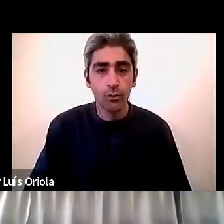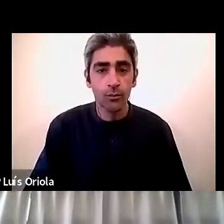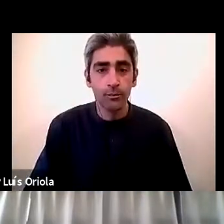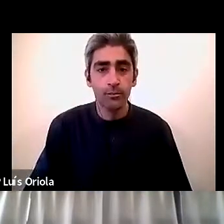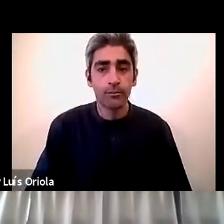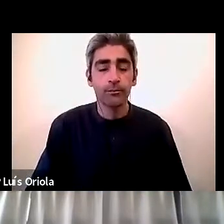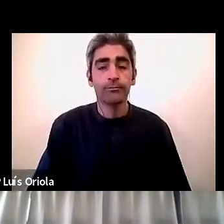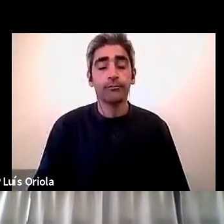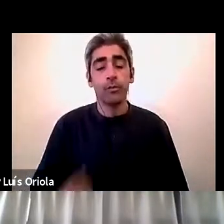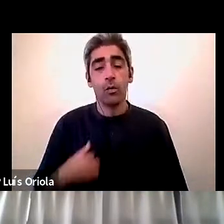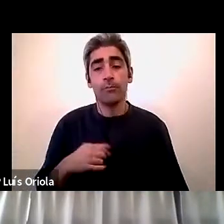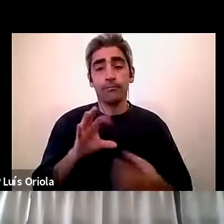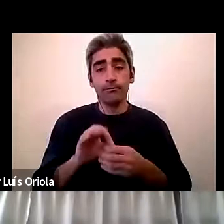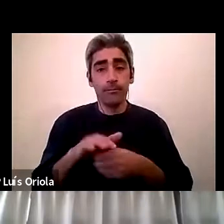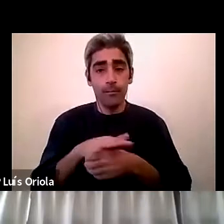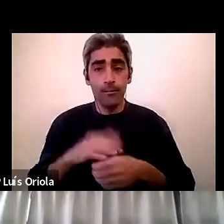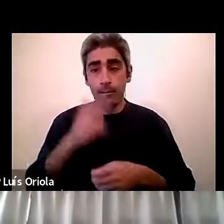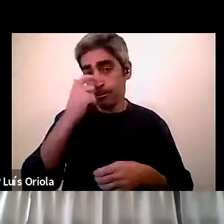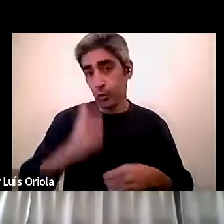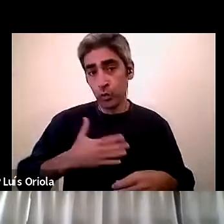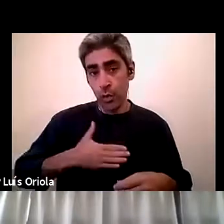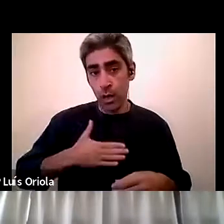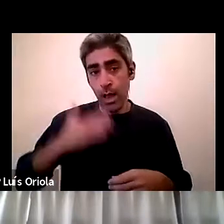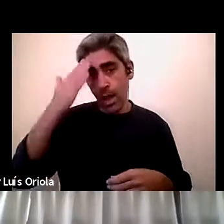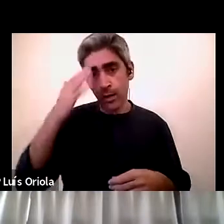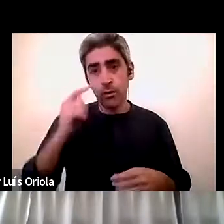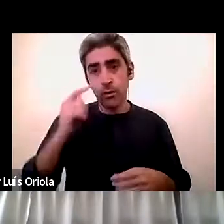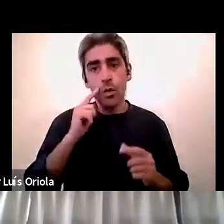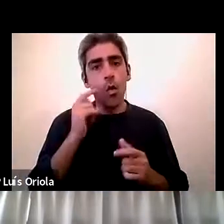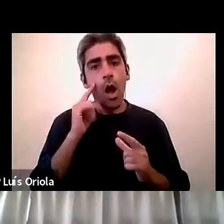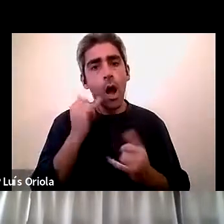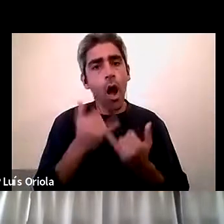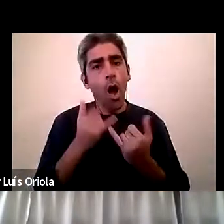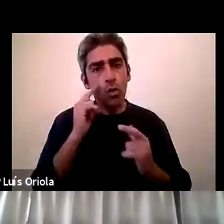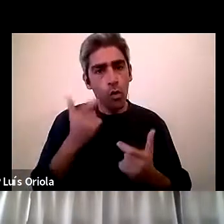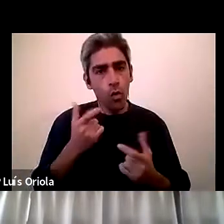Eu, no âmbito da dimensão pessoal, eu penso que um autocuidado é muito importante.